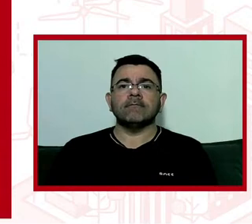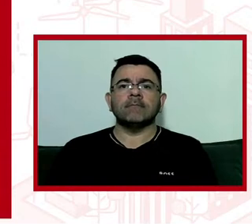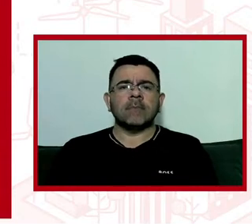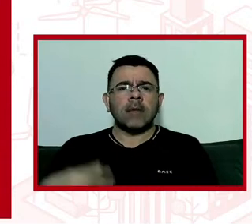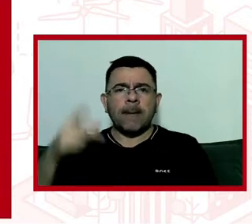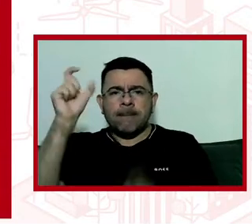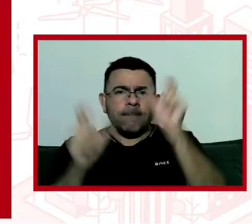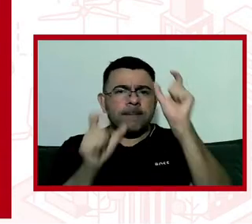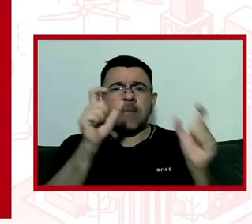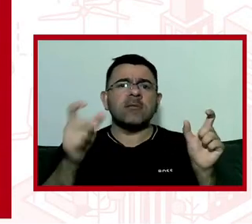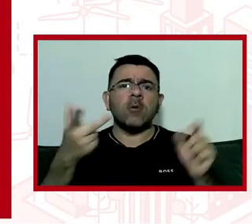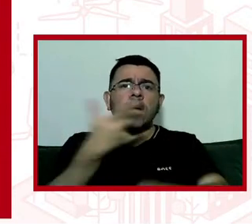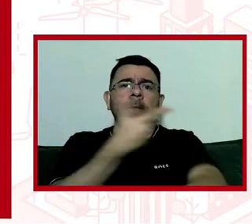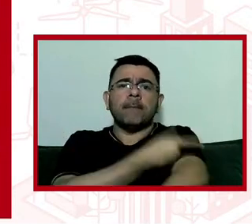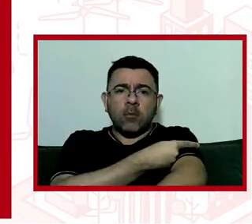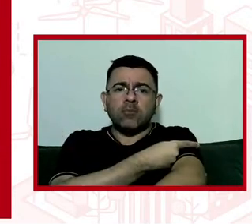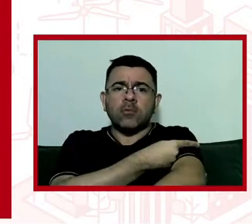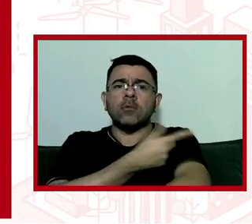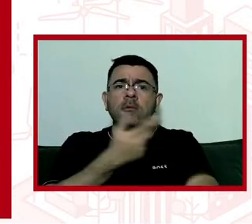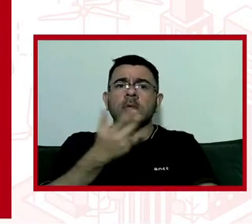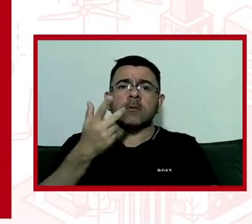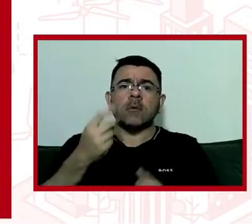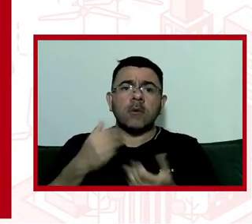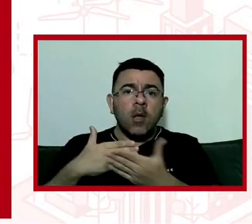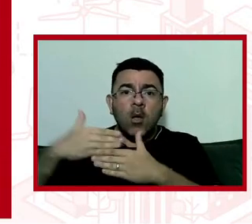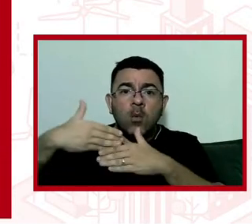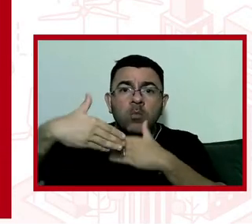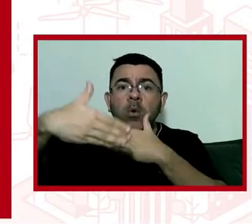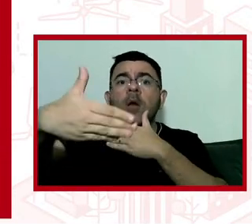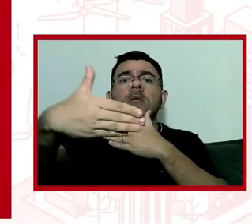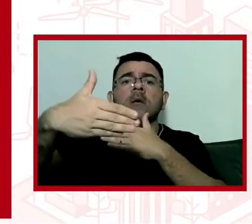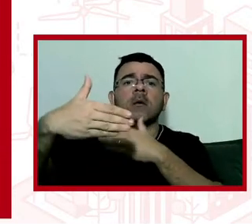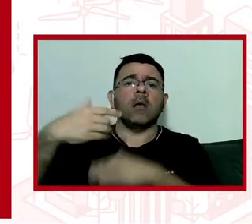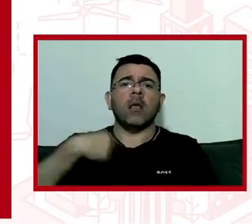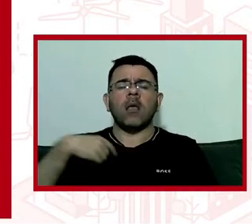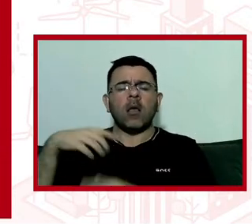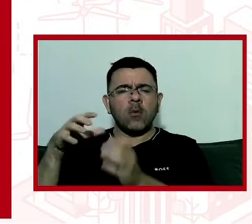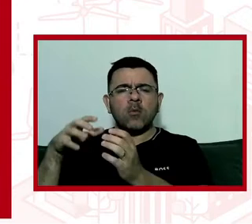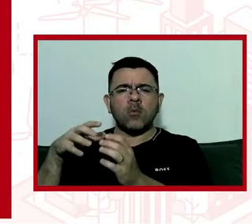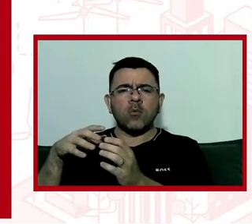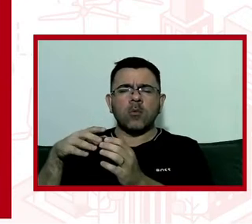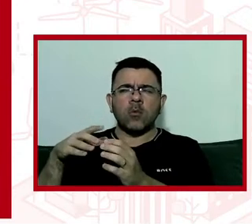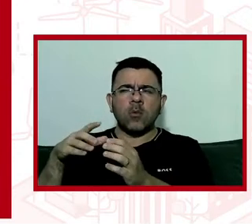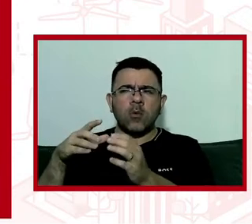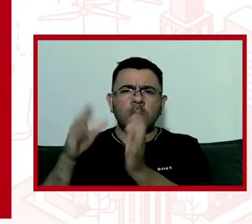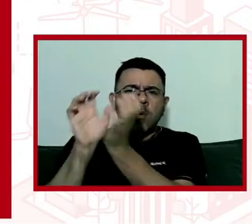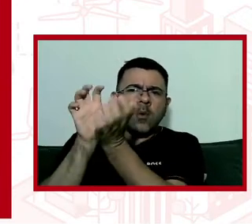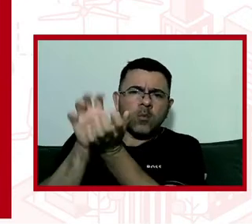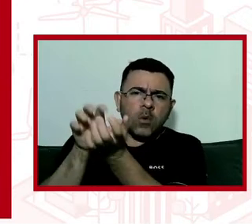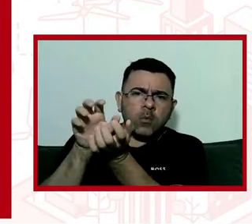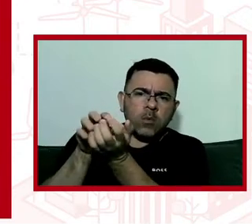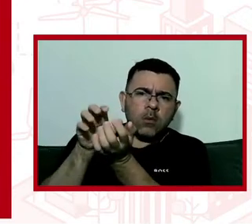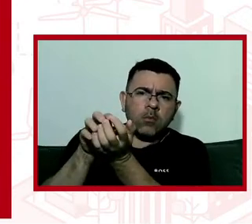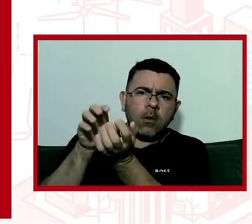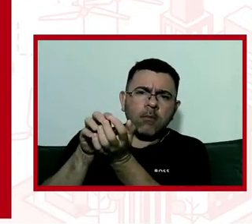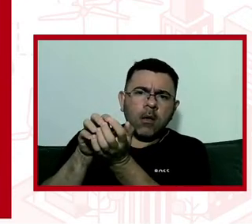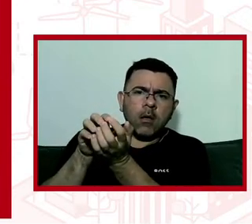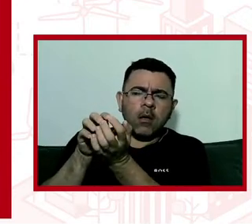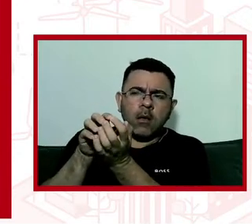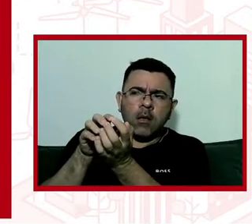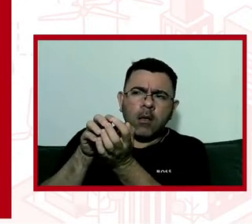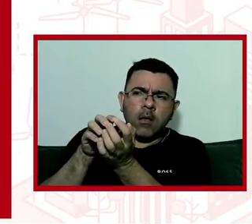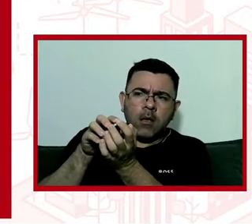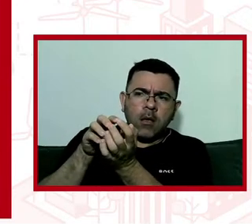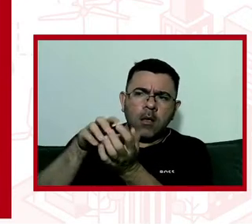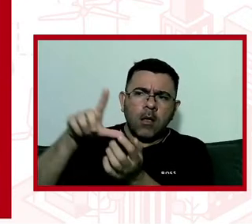frente e eu quero fazer um movimento diferente eu quero que no Recife todo o cidadão escolha o dia local e horário para se vacinar e que isso seja